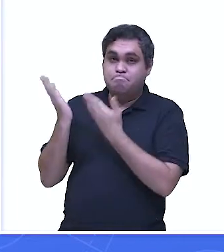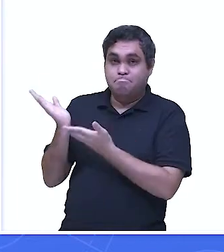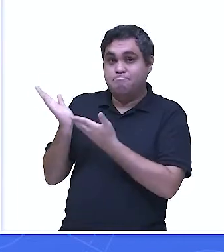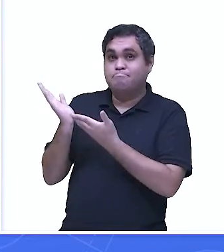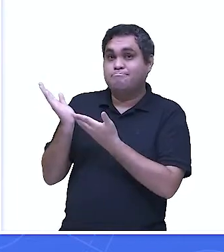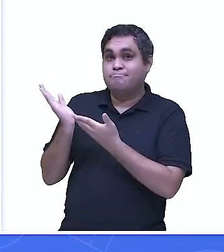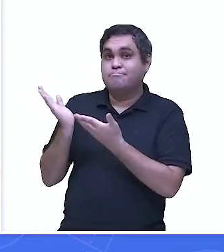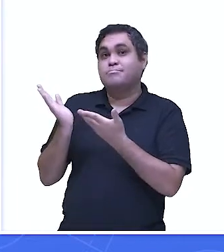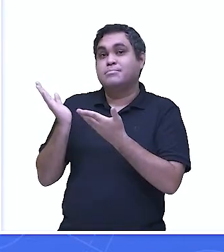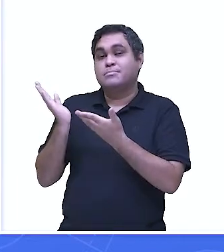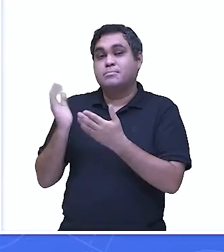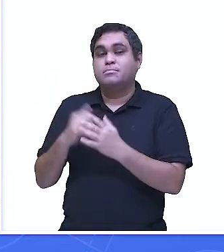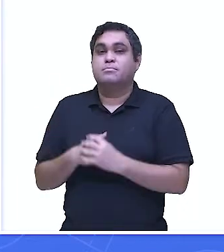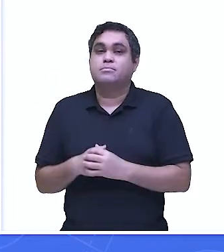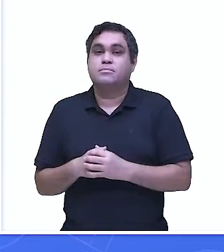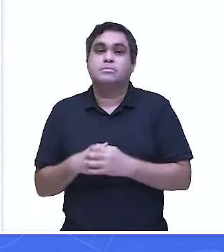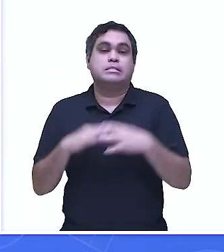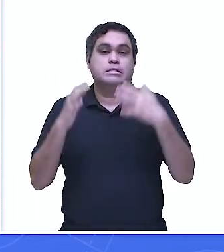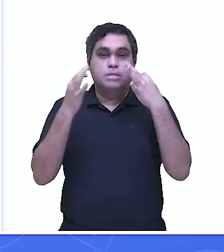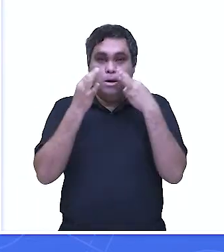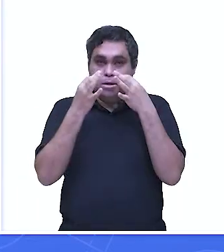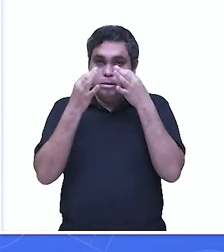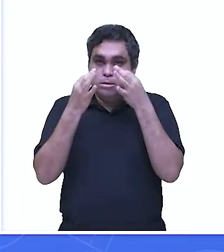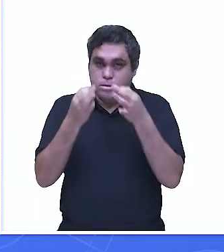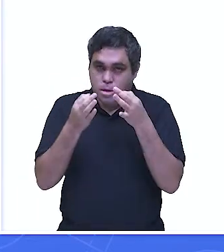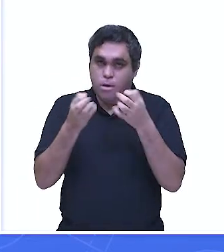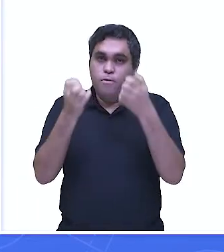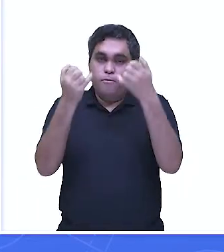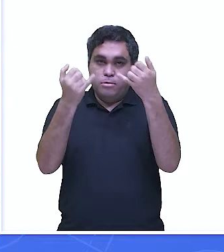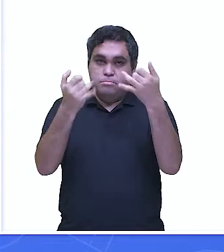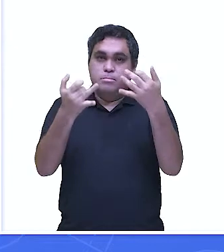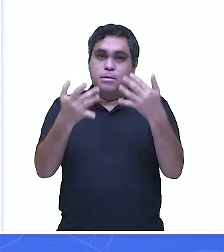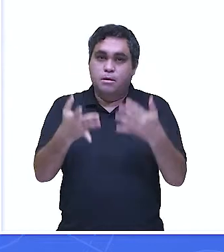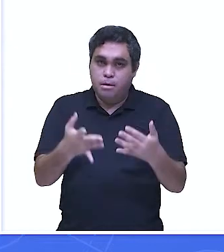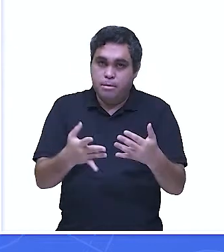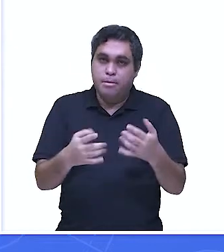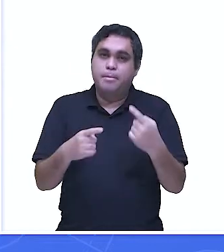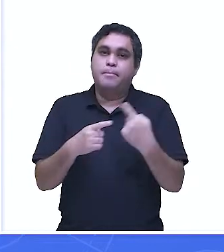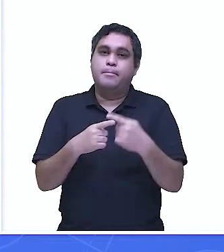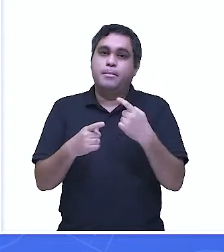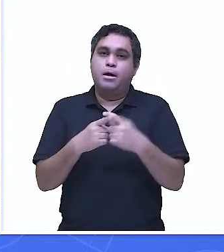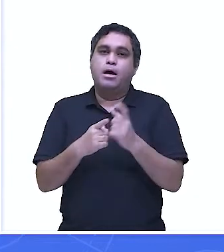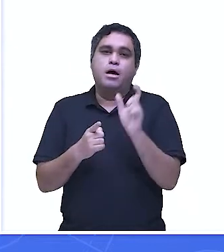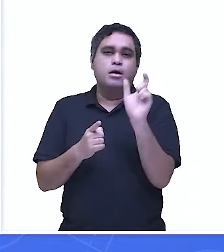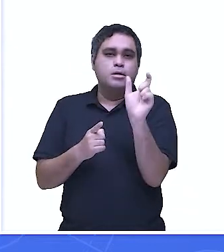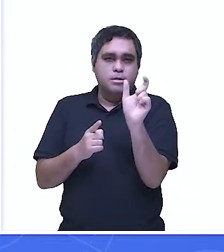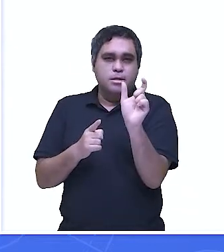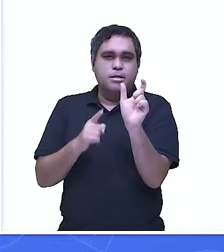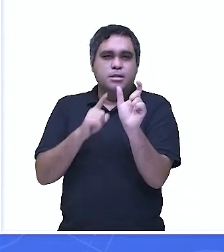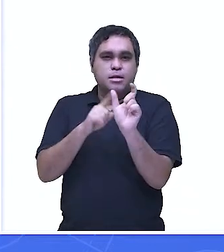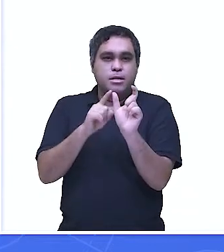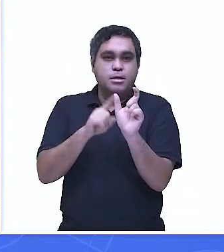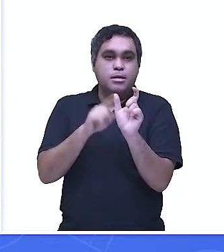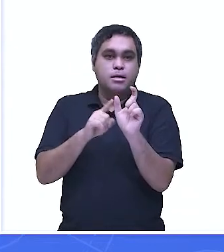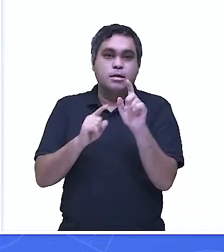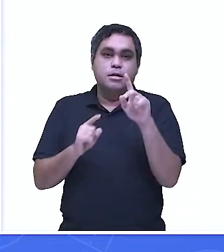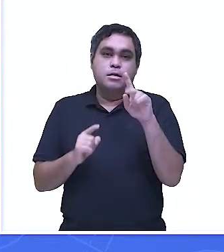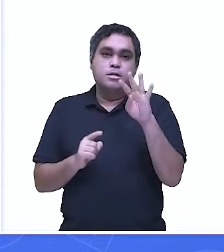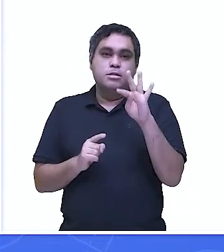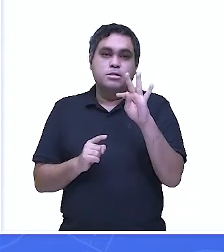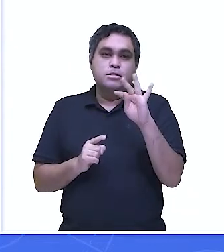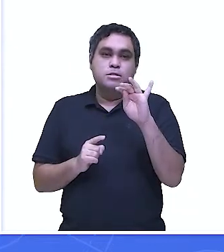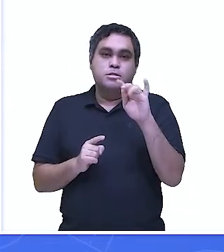attention. Eu vou ler aqui para vocês e vou explicar, porque é um termo assim bem diferente, que vocês não devem estar acostumados,